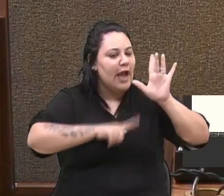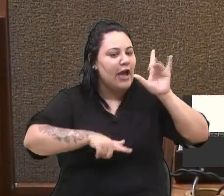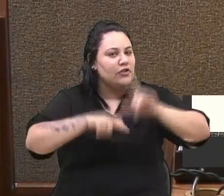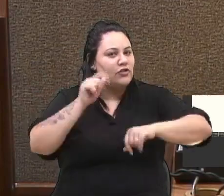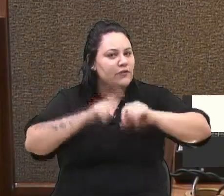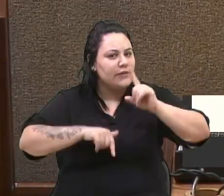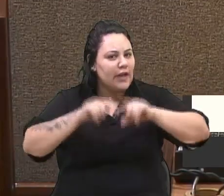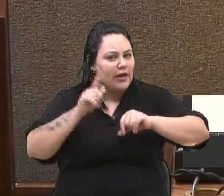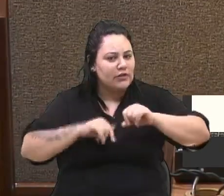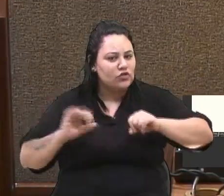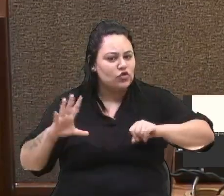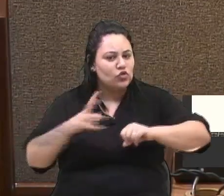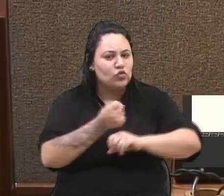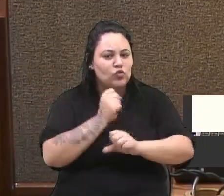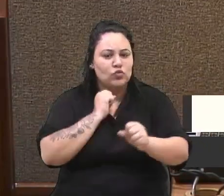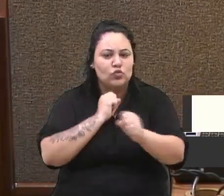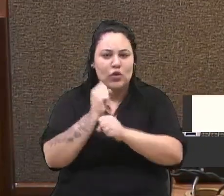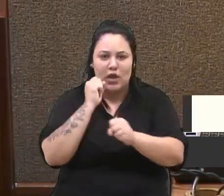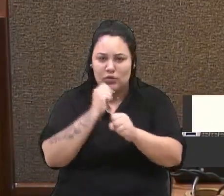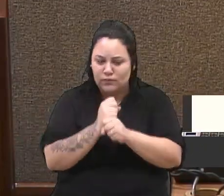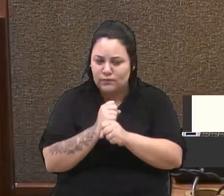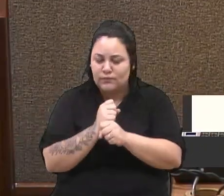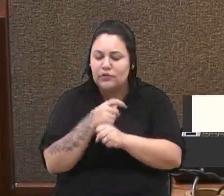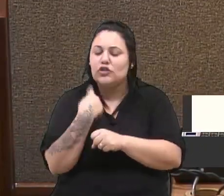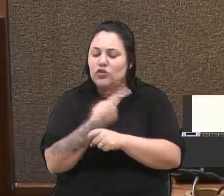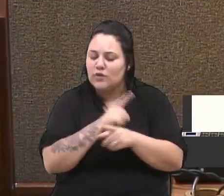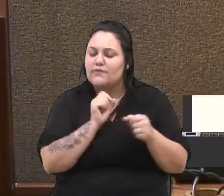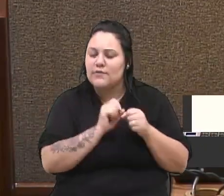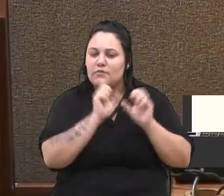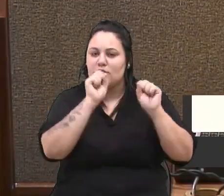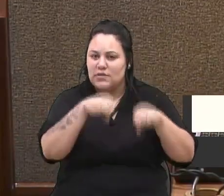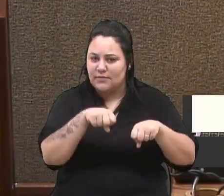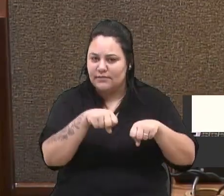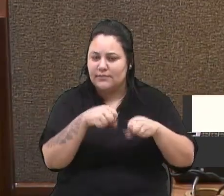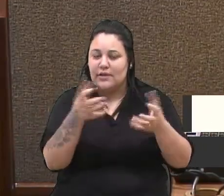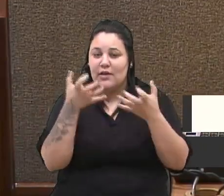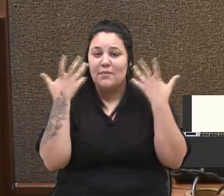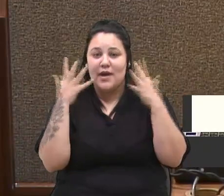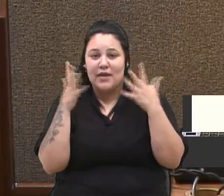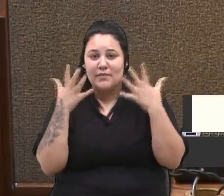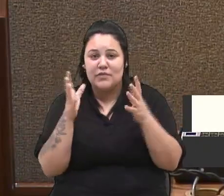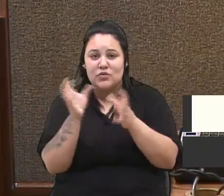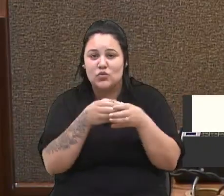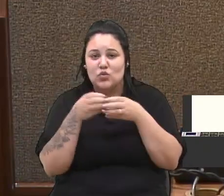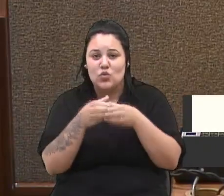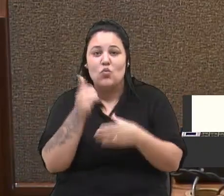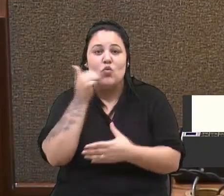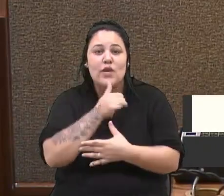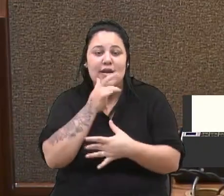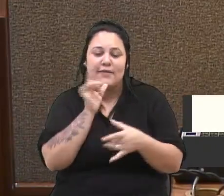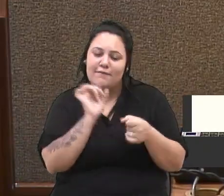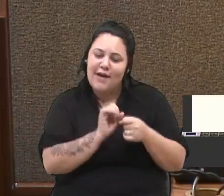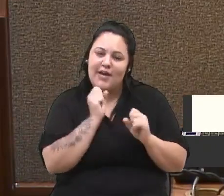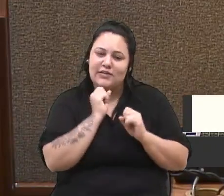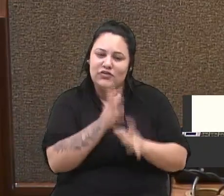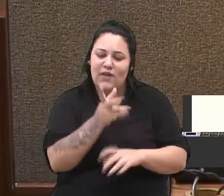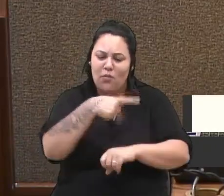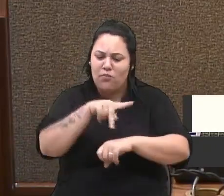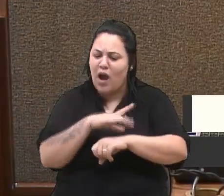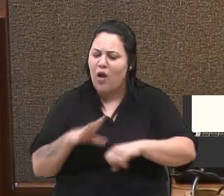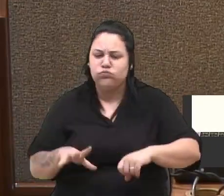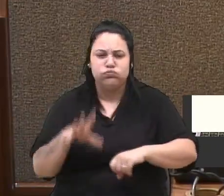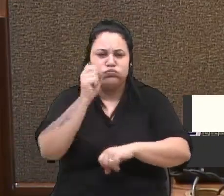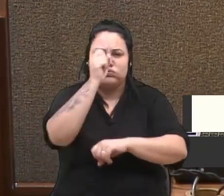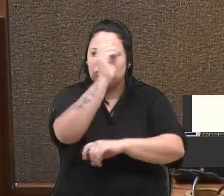do ano inteiro, e é isso que a gente vem fazendo. Parabenizar o Grupo Mulheres do Brasil, que faz essa ação no país todo. Então,